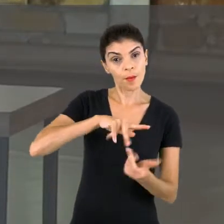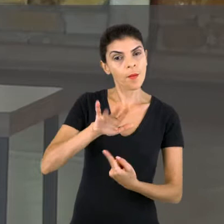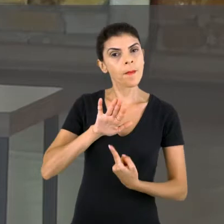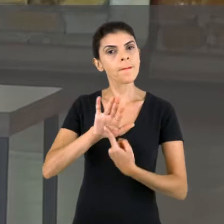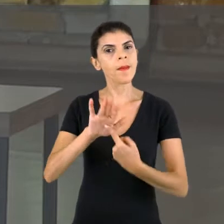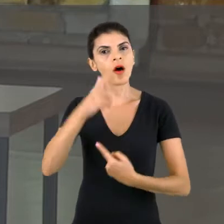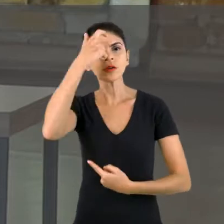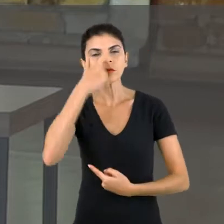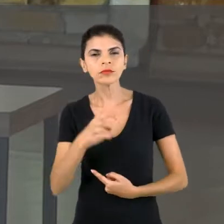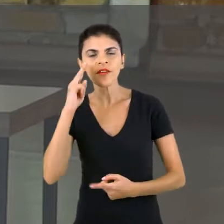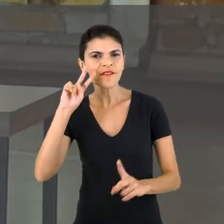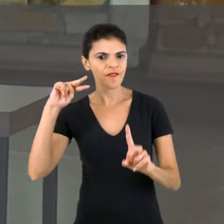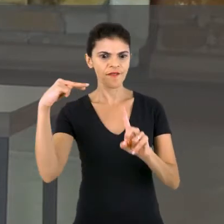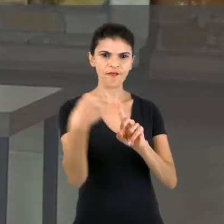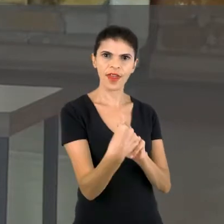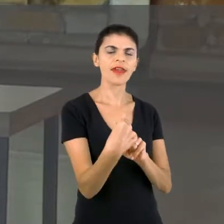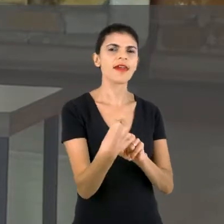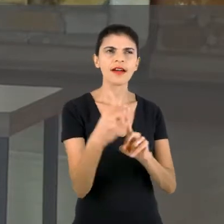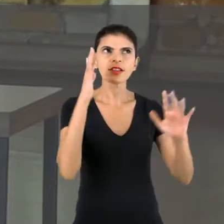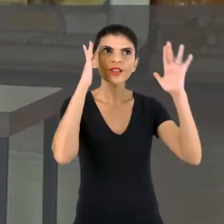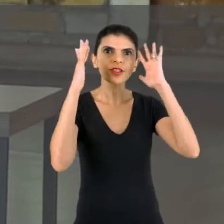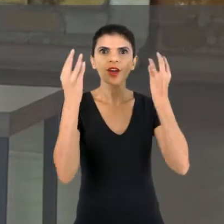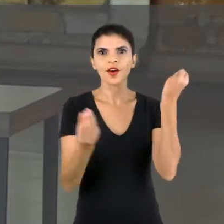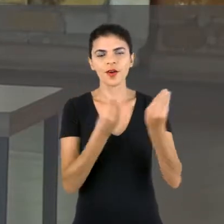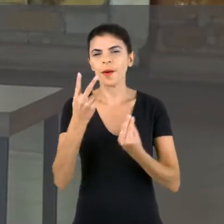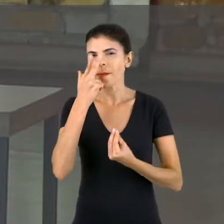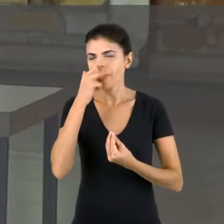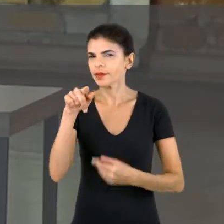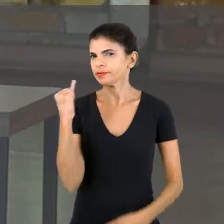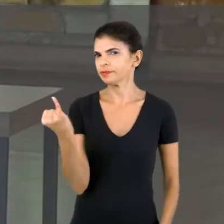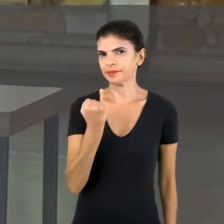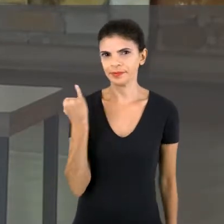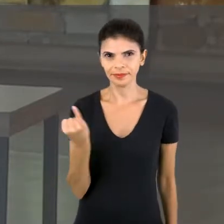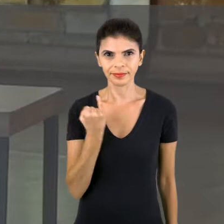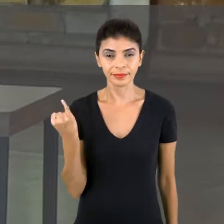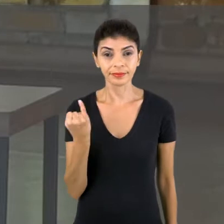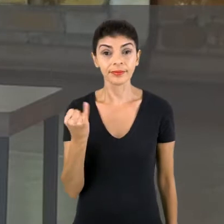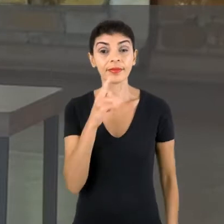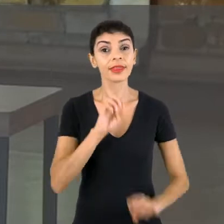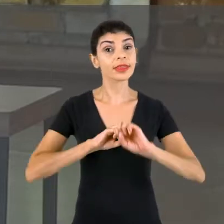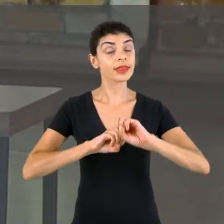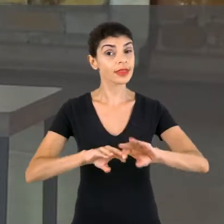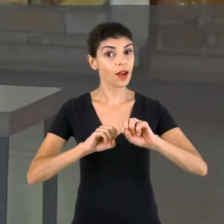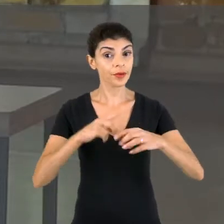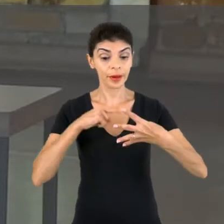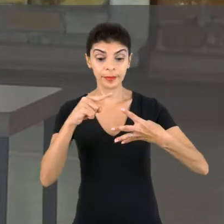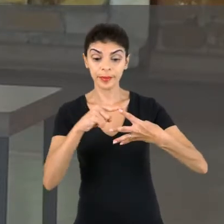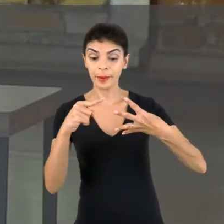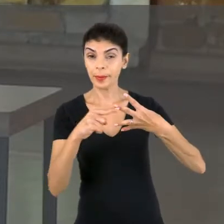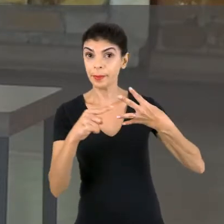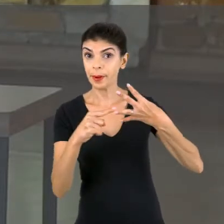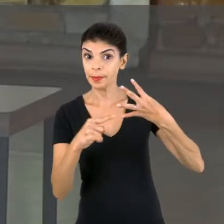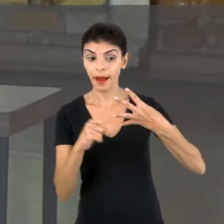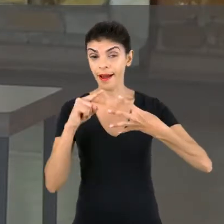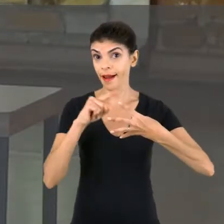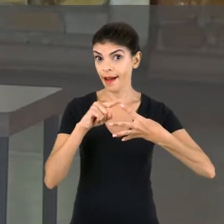que a gente mostra a forma que a gente vê o mundo, que a gente sonha o mundo. Eu acho que talvez essa seja a parte mais importante. Essa aula vai estar dividida em